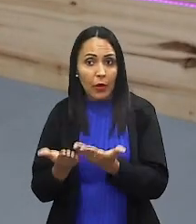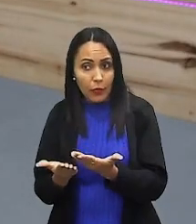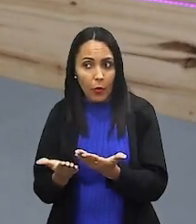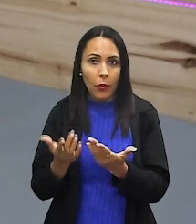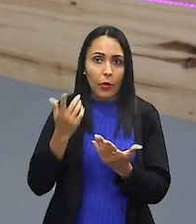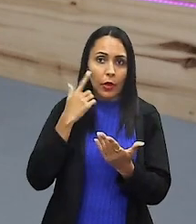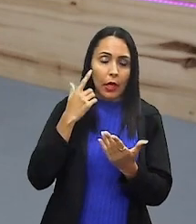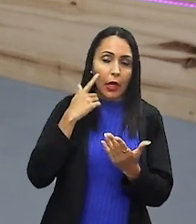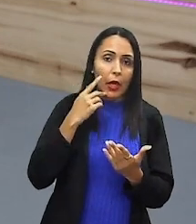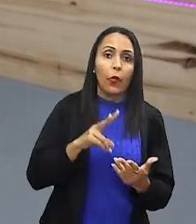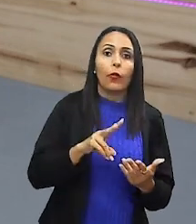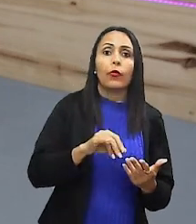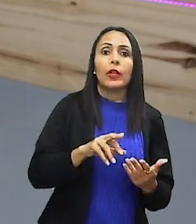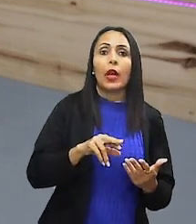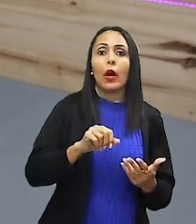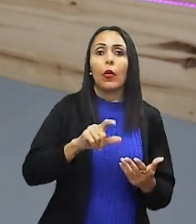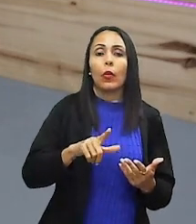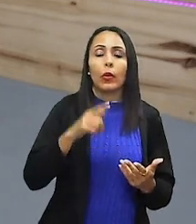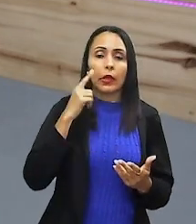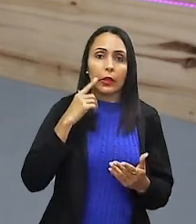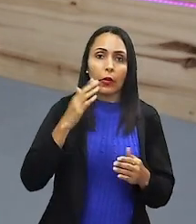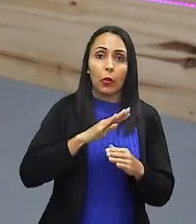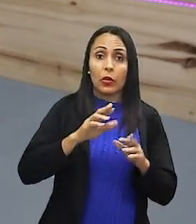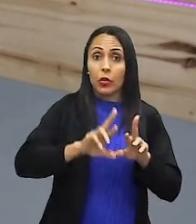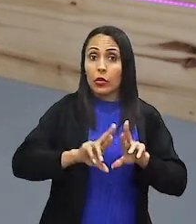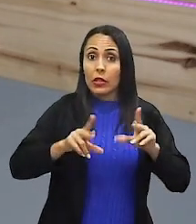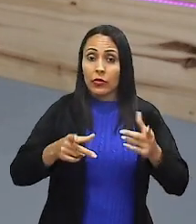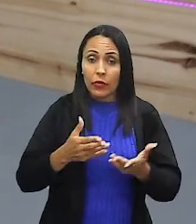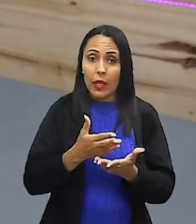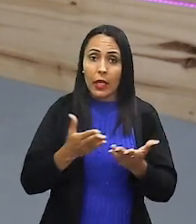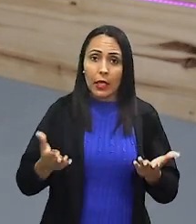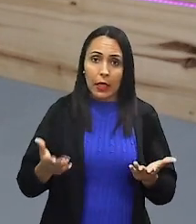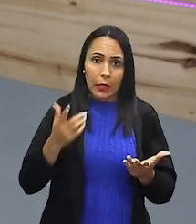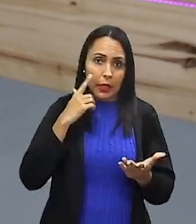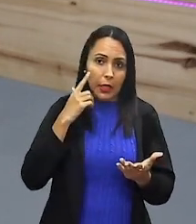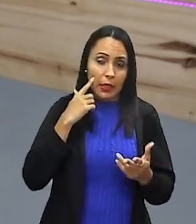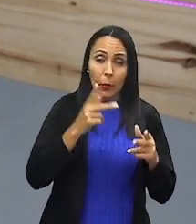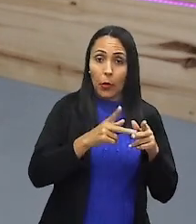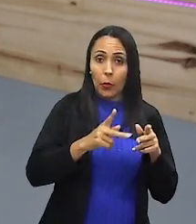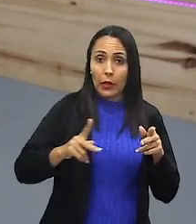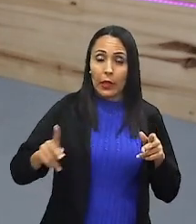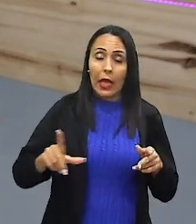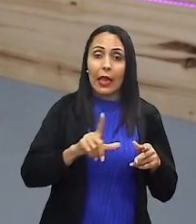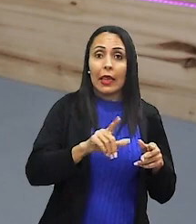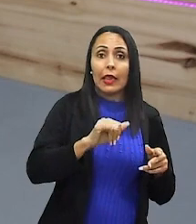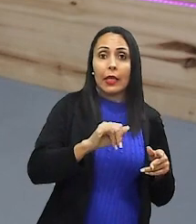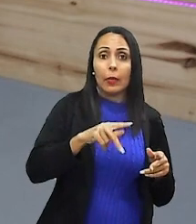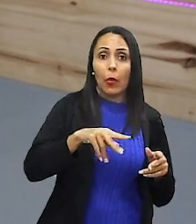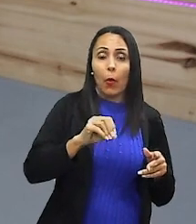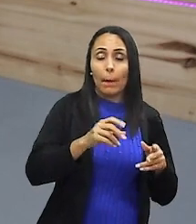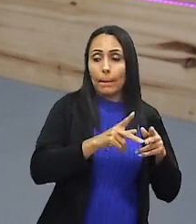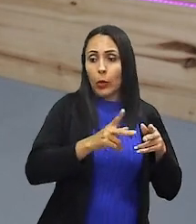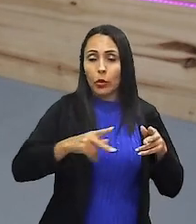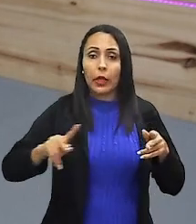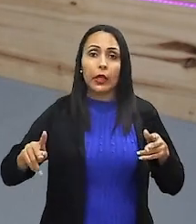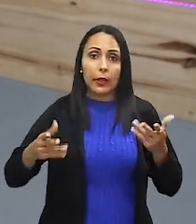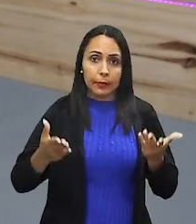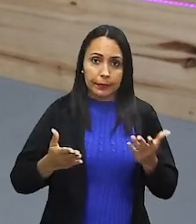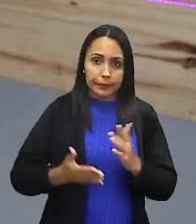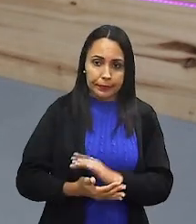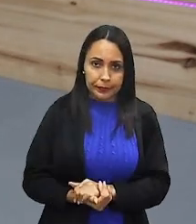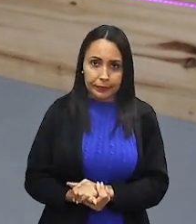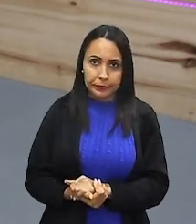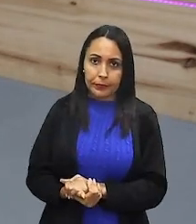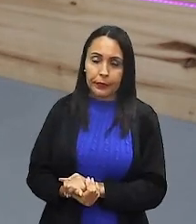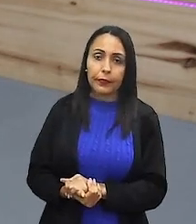o envelope viral, que ele tem uma composição diferente, é uma composição lipoproteica. O envelope viral é uma composição